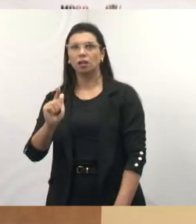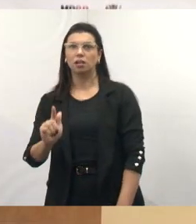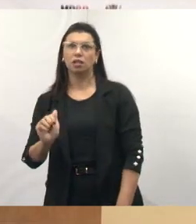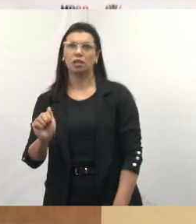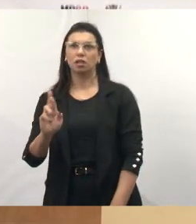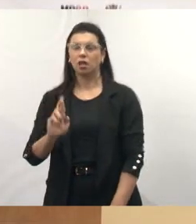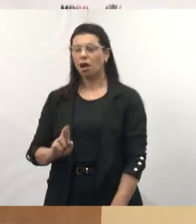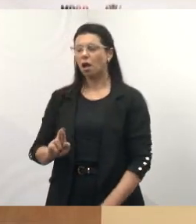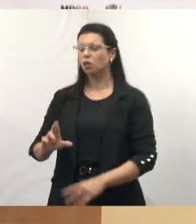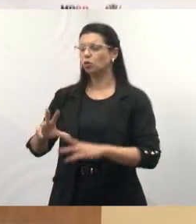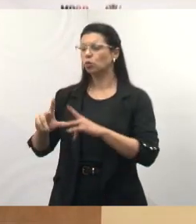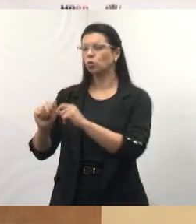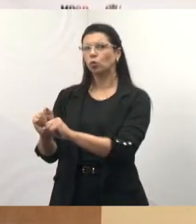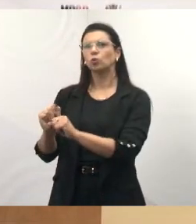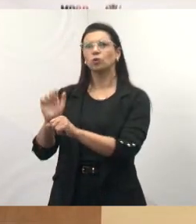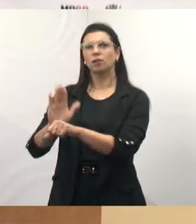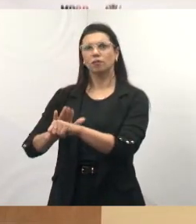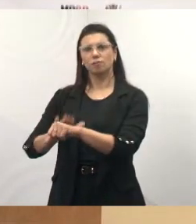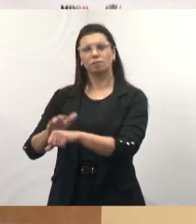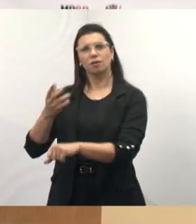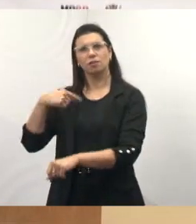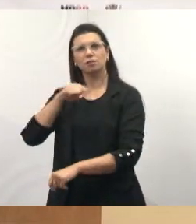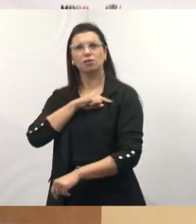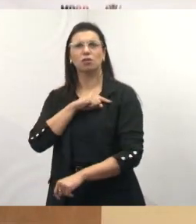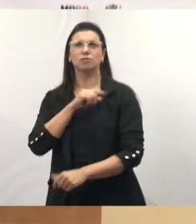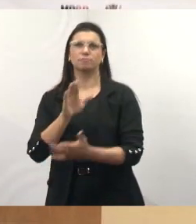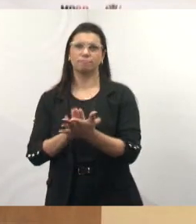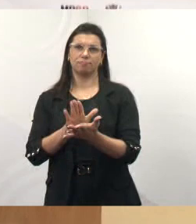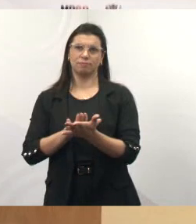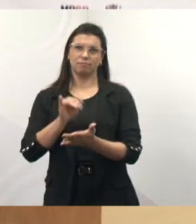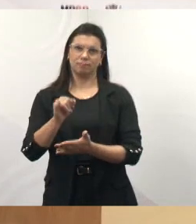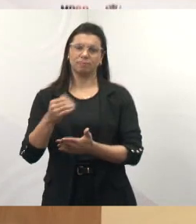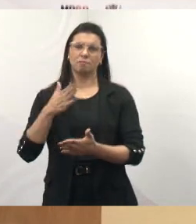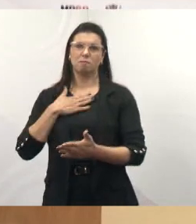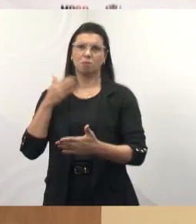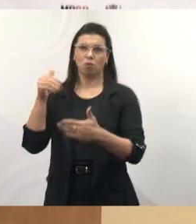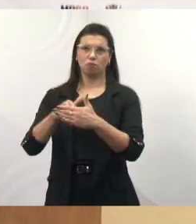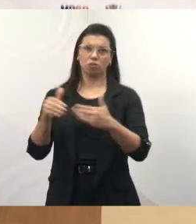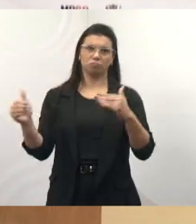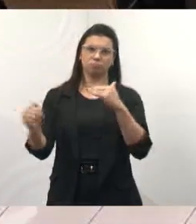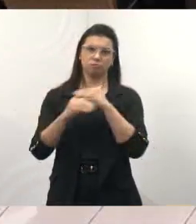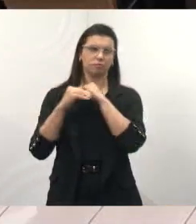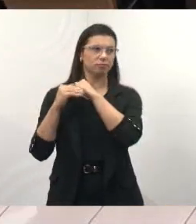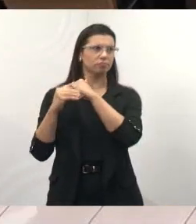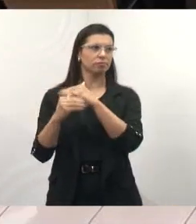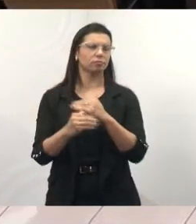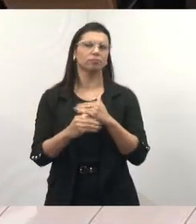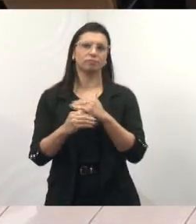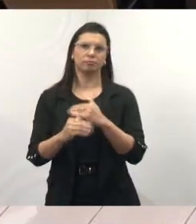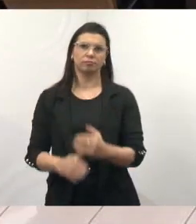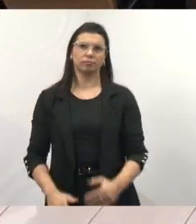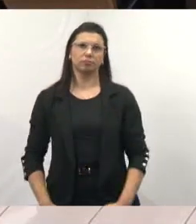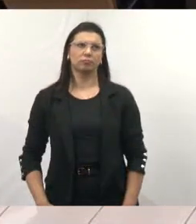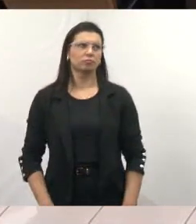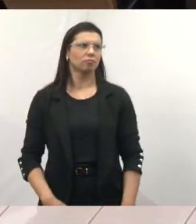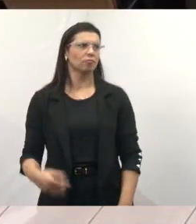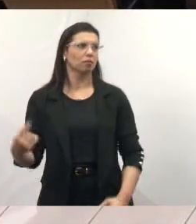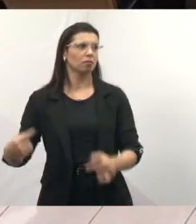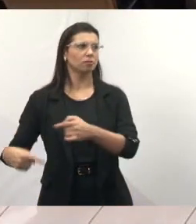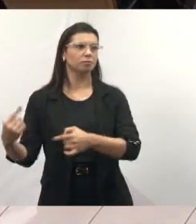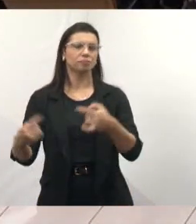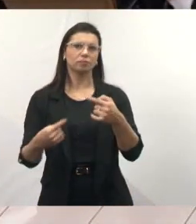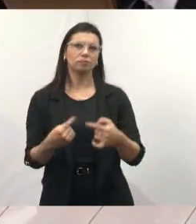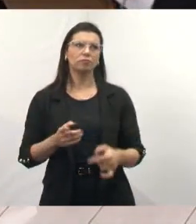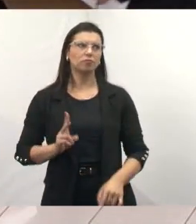competência e por tudo que você faz para a nossa cidade. Parabéns, viu? Meu voto será favorável. O processo continua em